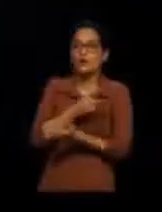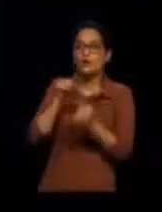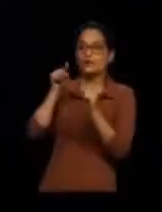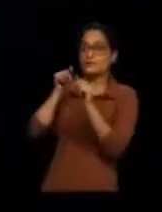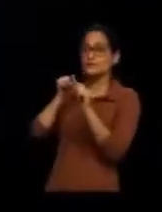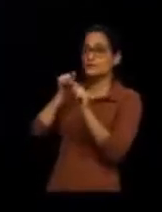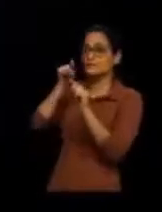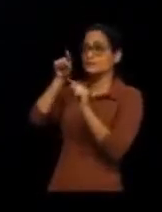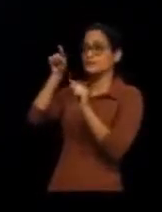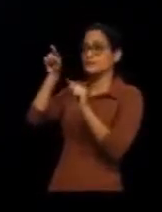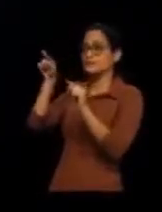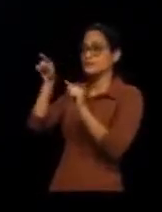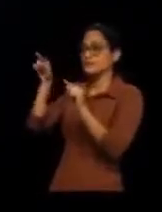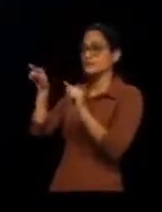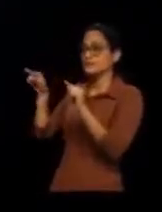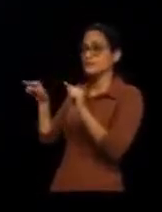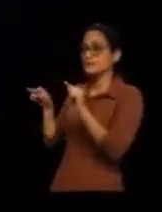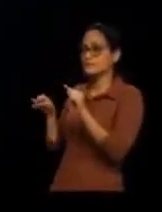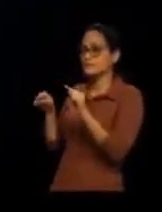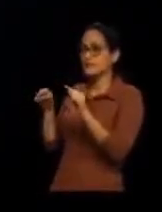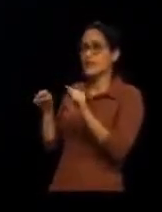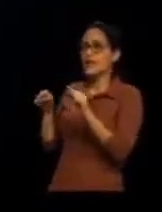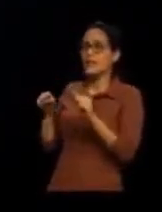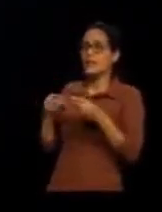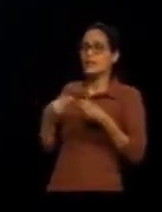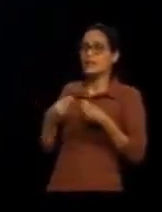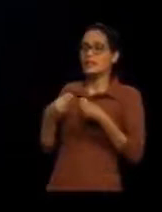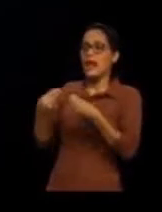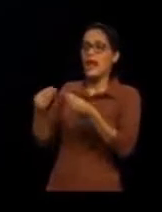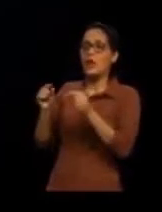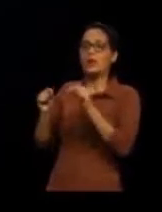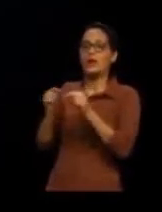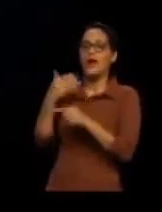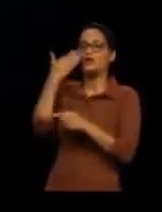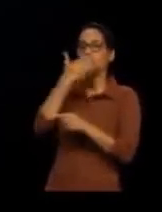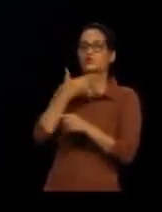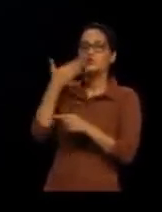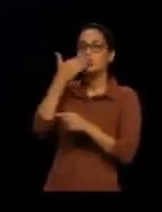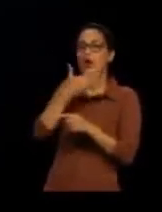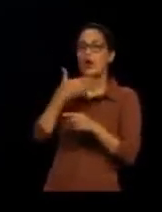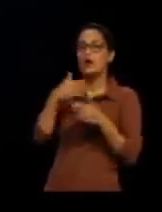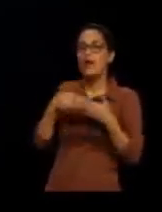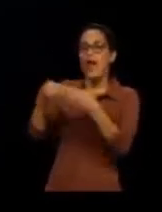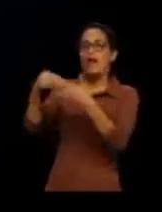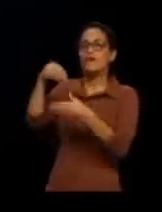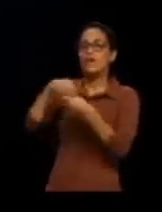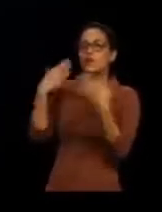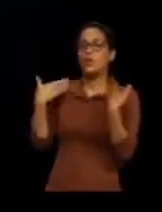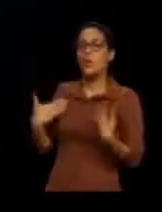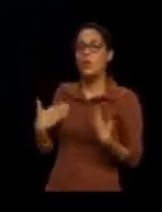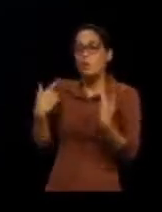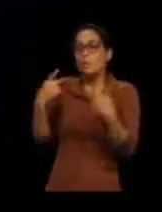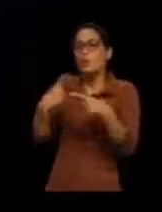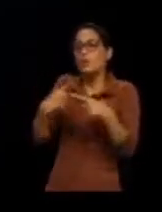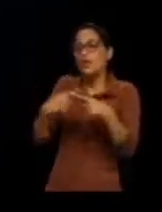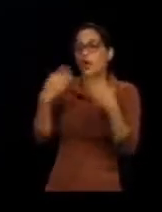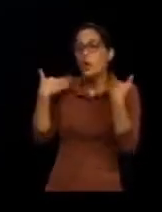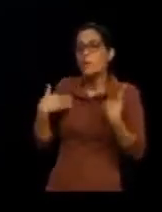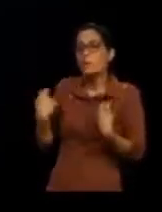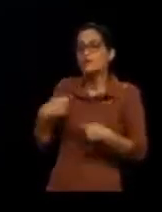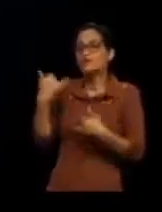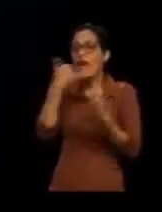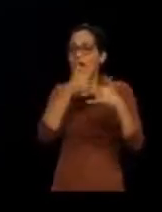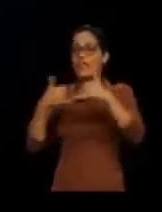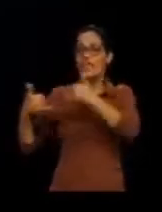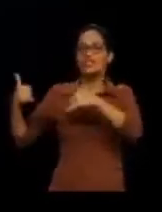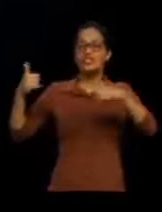quê? Aumentar o transporte de glicose para as células do nosso corpo. Nosso corpo precisa de energia. E a glicose é a